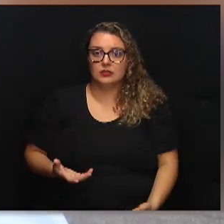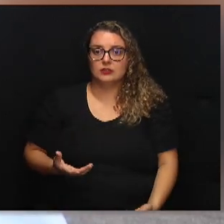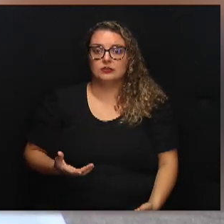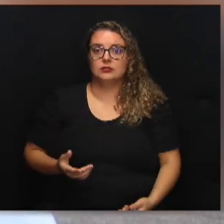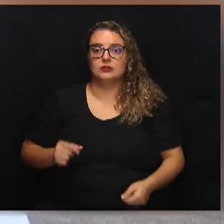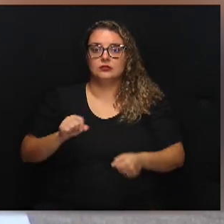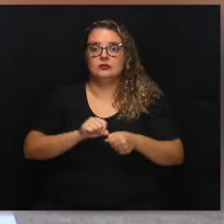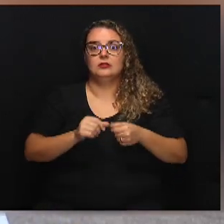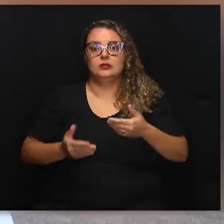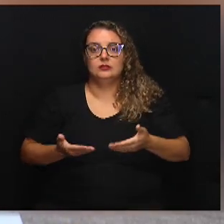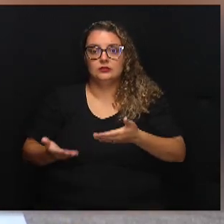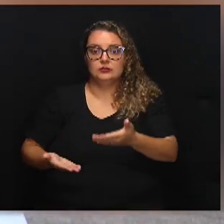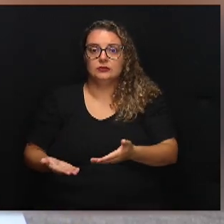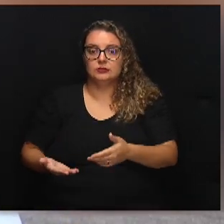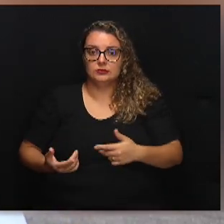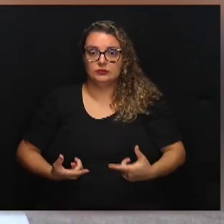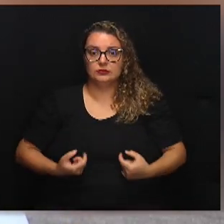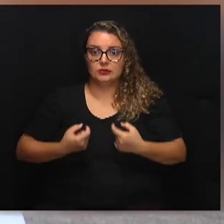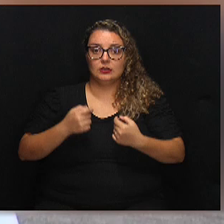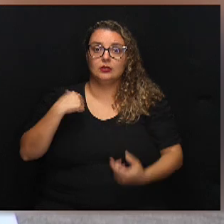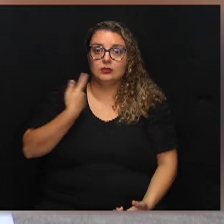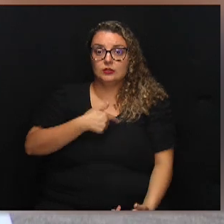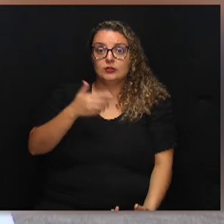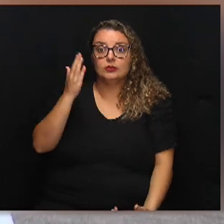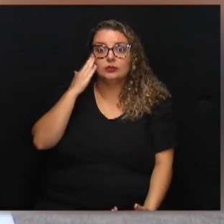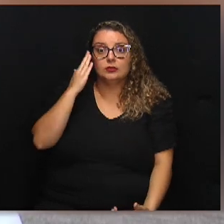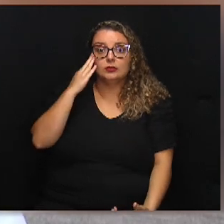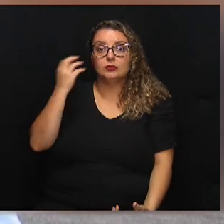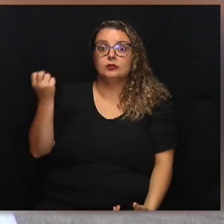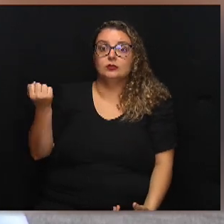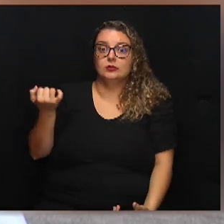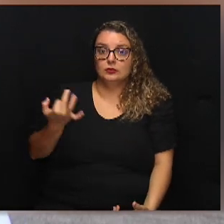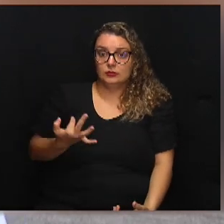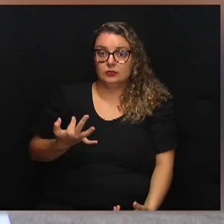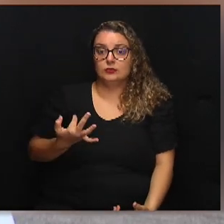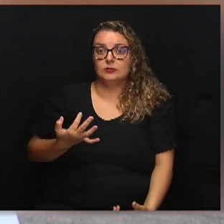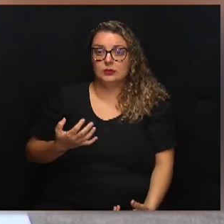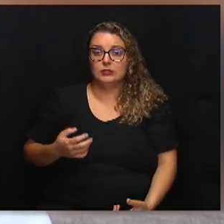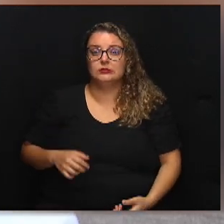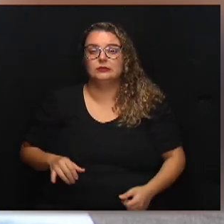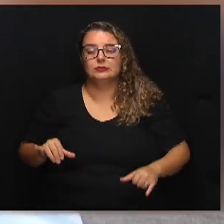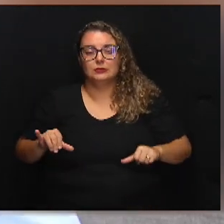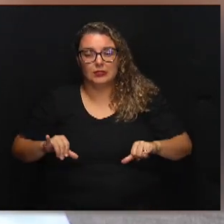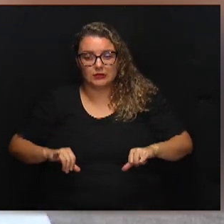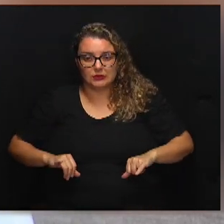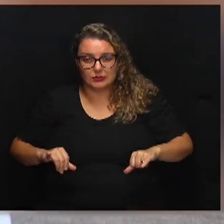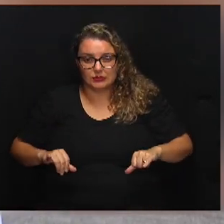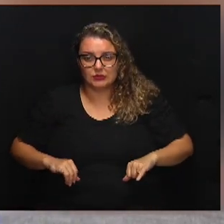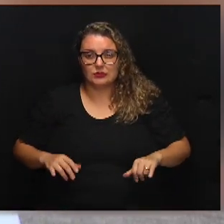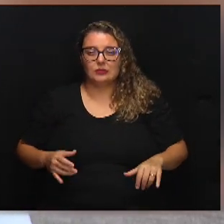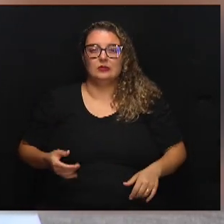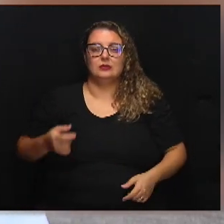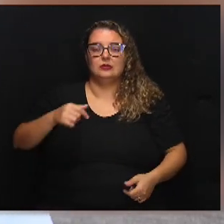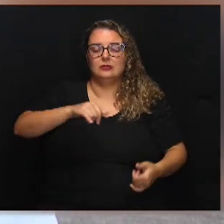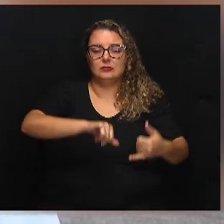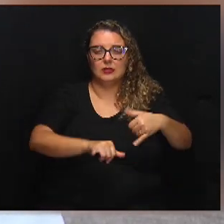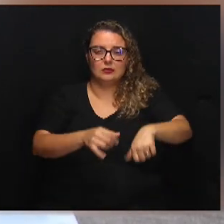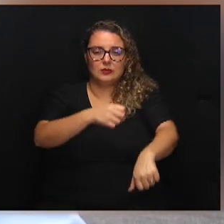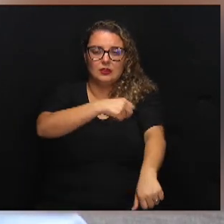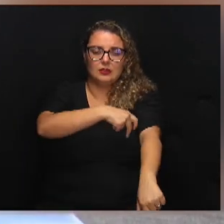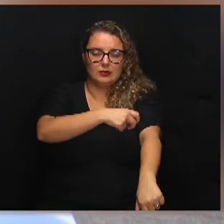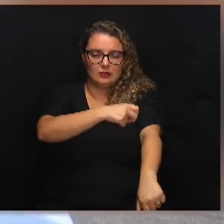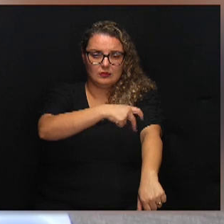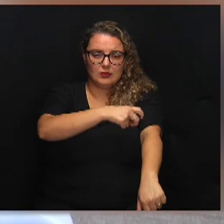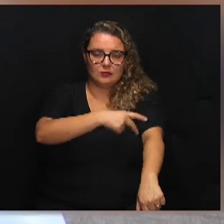o tratamento do câncer, né? A gente sabe quanto é que castiga as pessoas, né? Aquela quimioterapia, radioterapia.